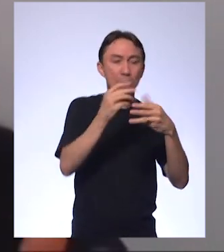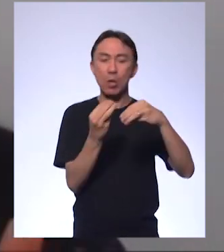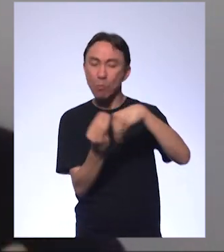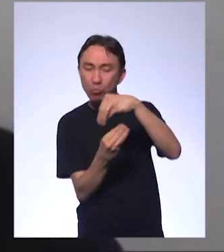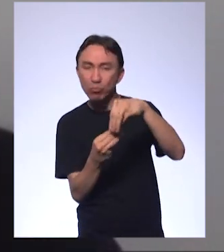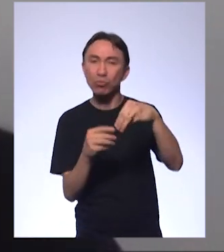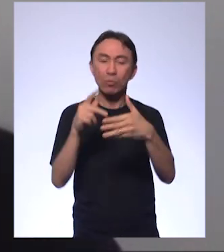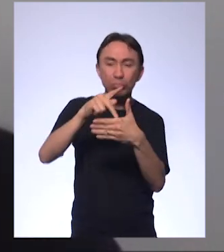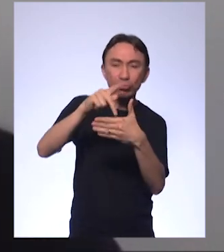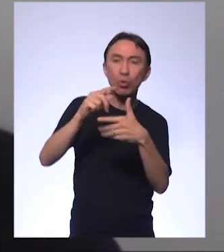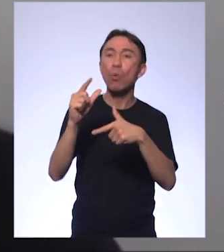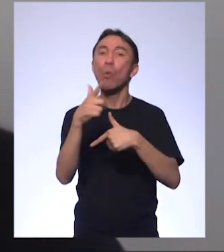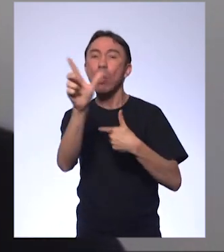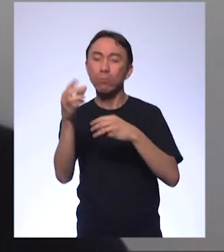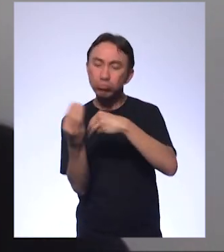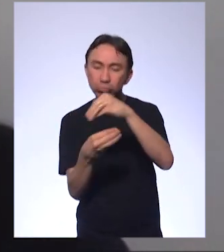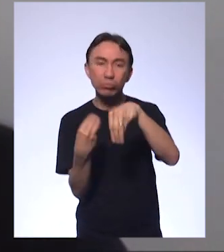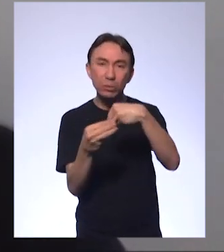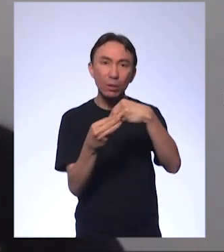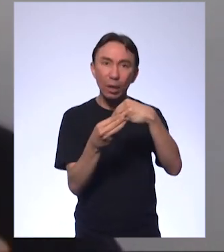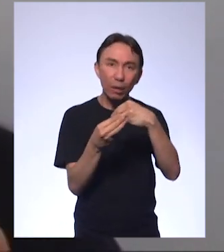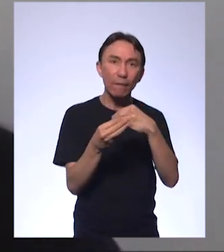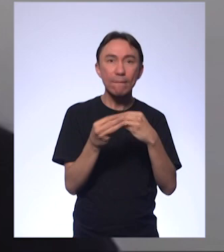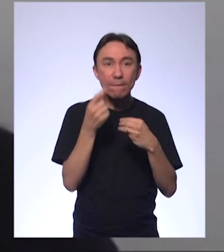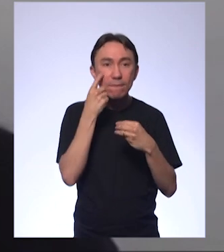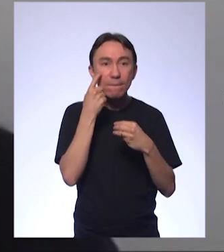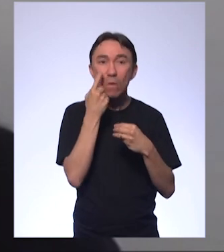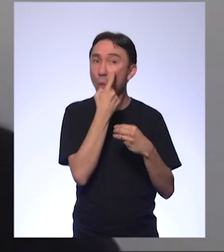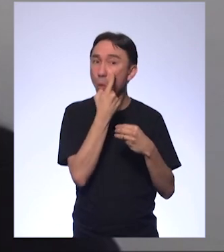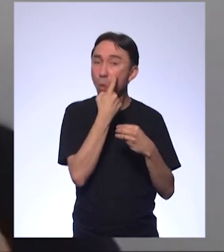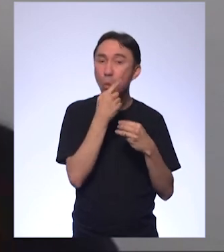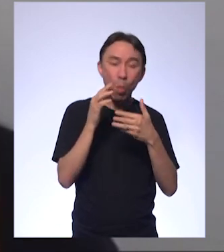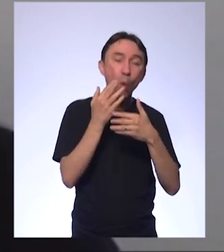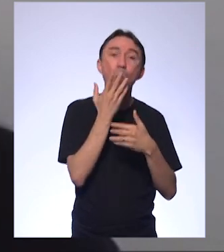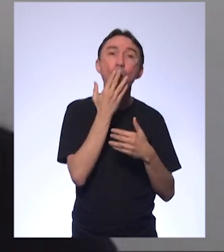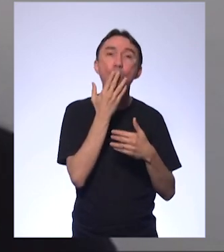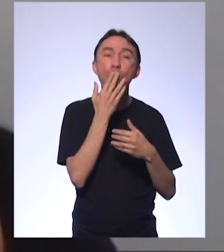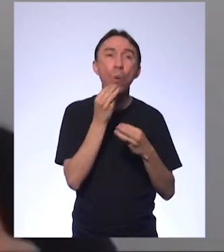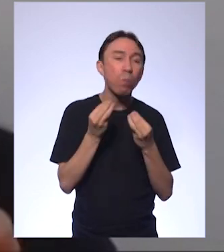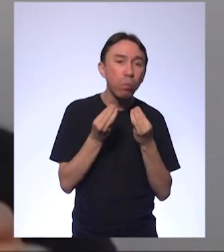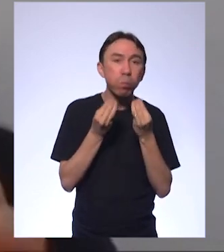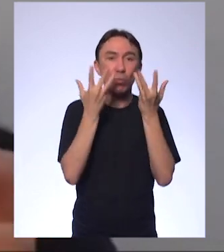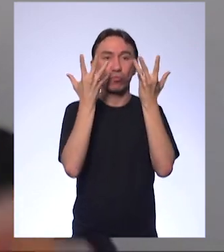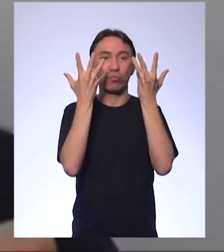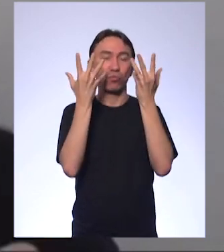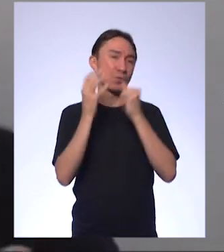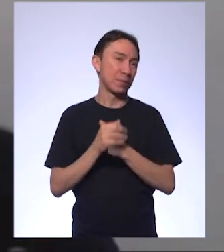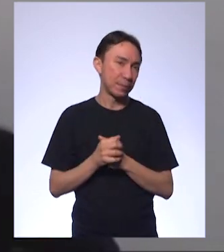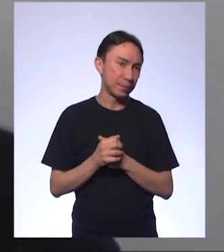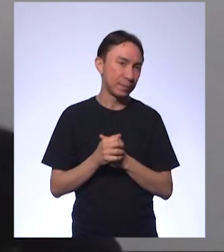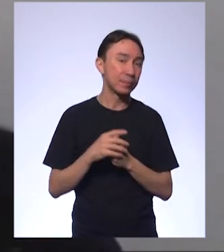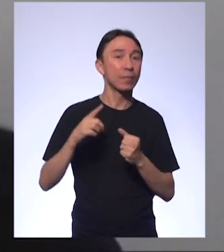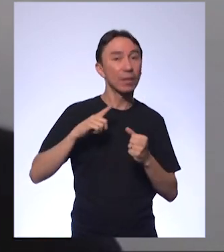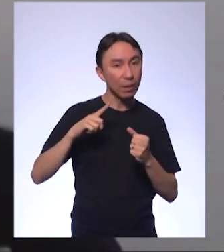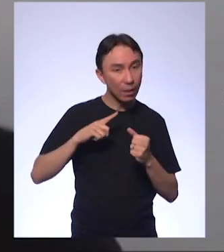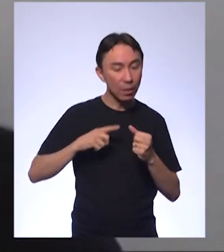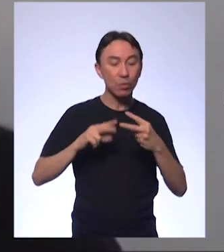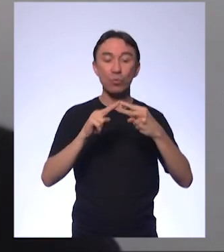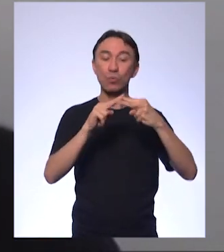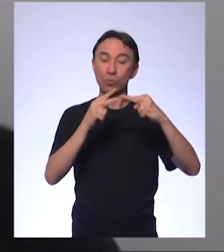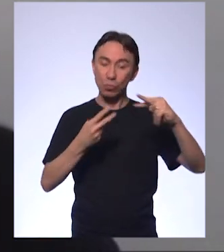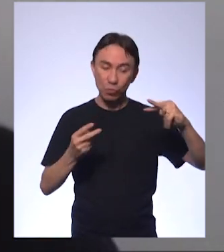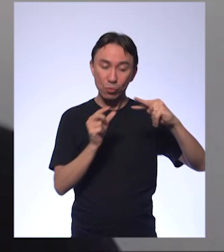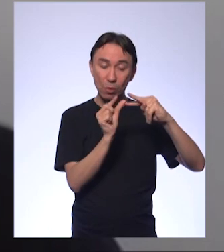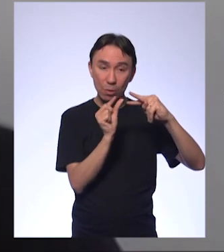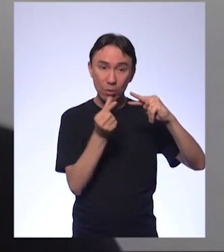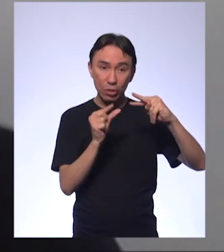formação da cor do seu olho. Então, se a gente pensar, existe um gene para fazer isso, né, que vai